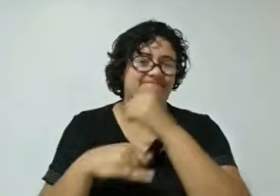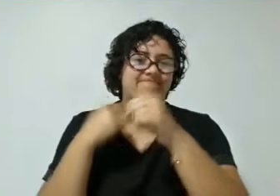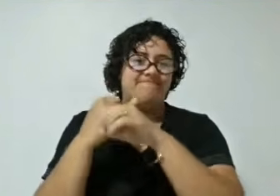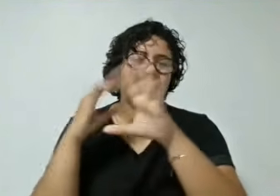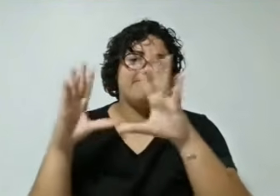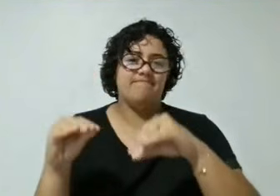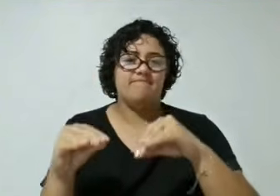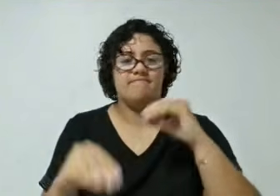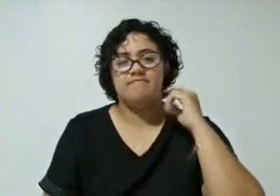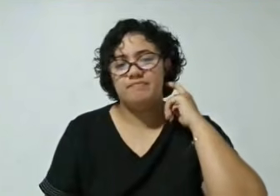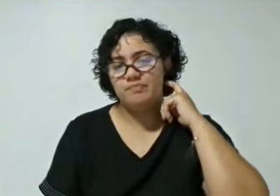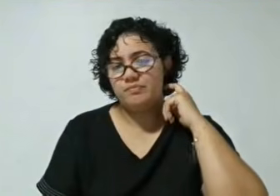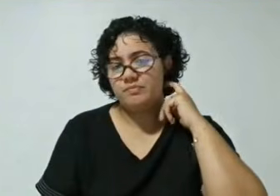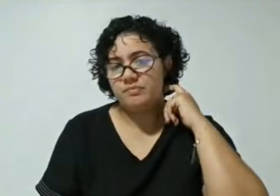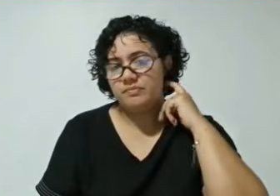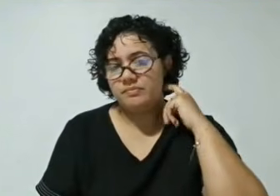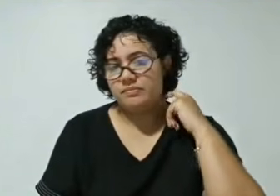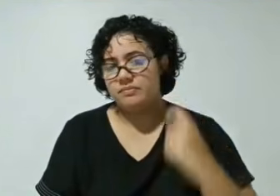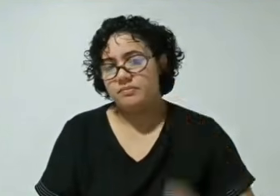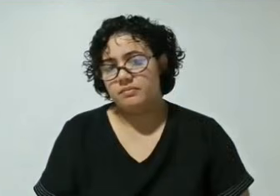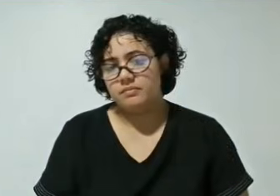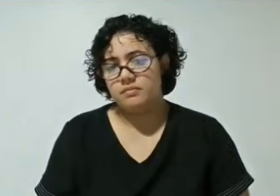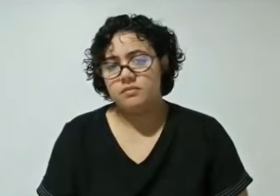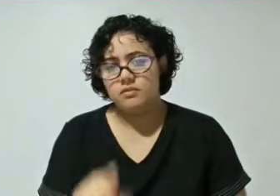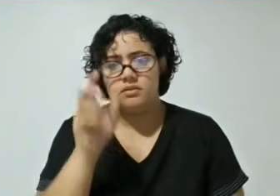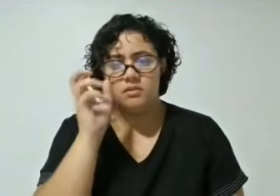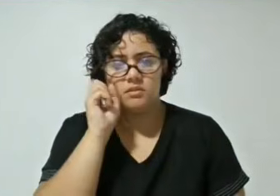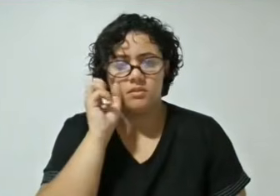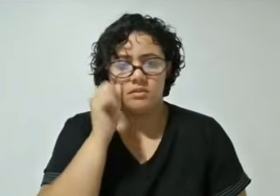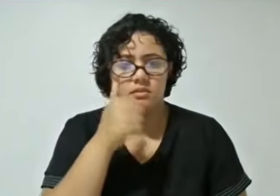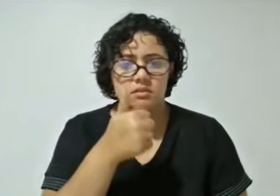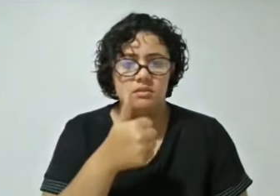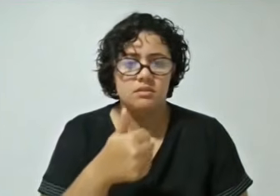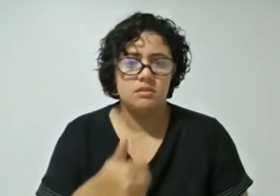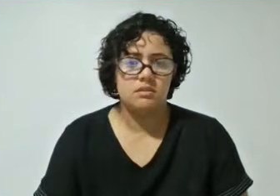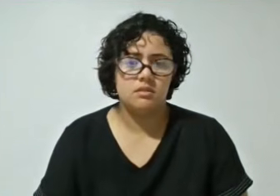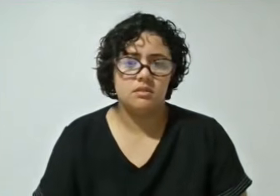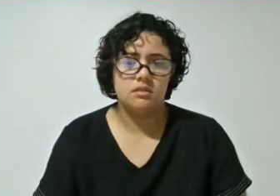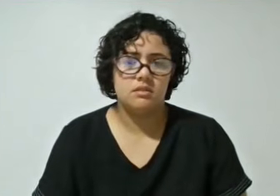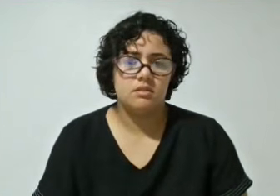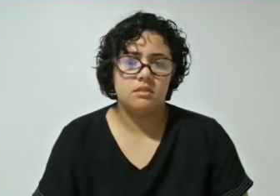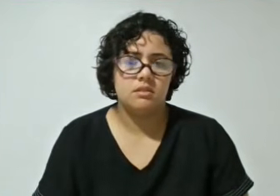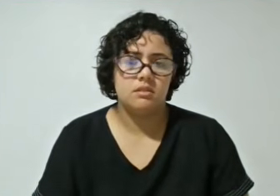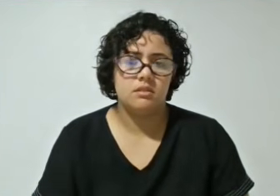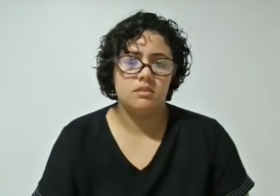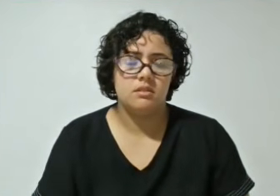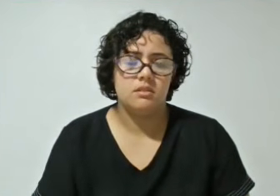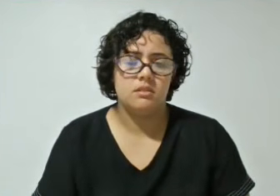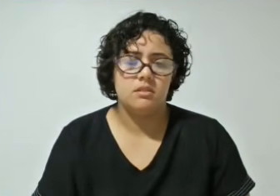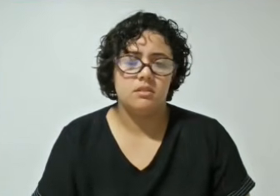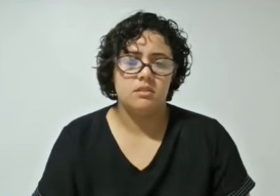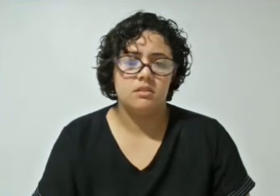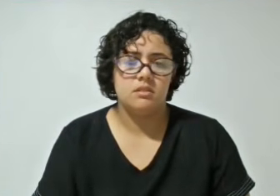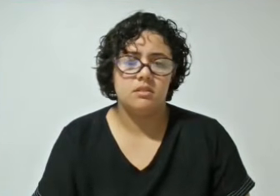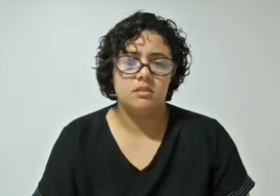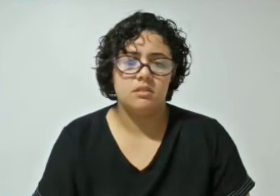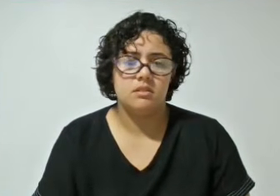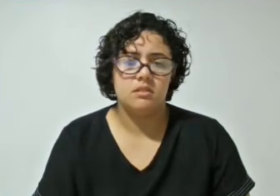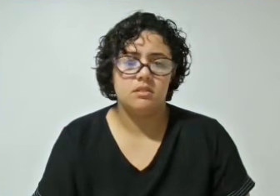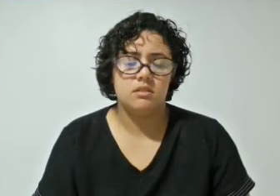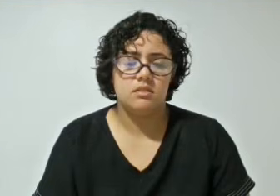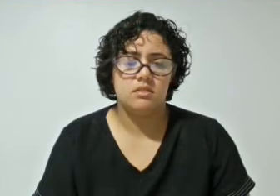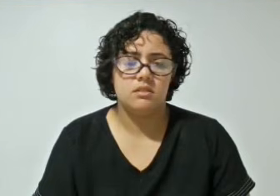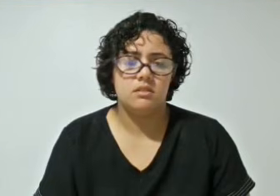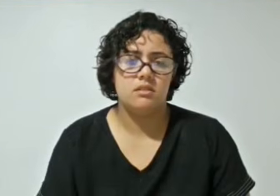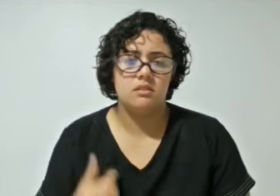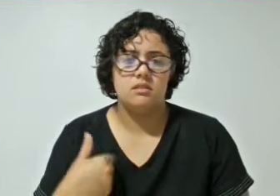apitar. Você está me ouvindo bem? Estou ouvindo bem. Eu até me perdi onde eu estava. O telefone começou